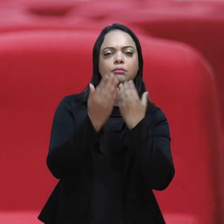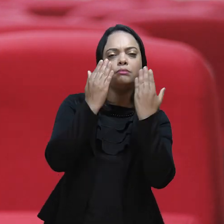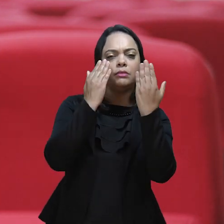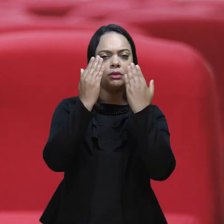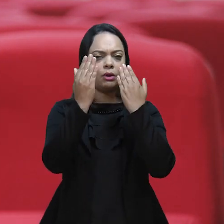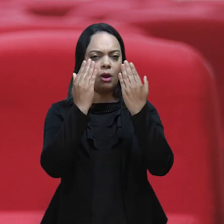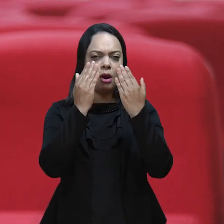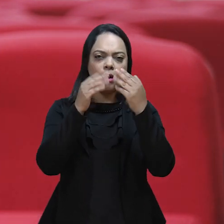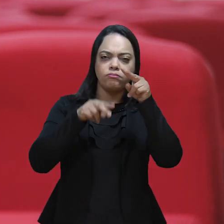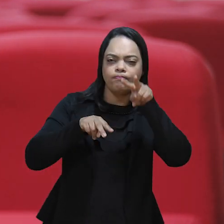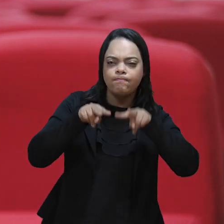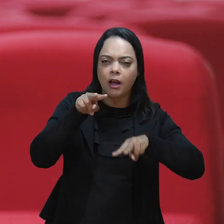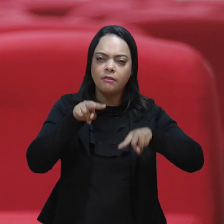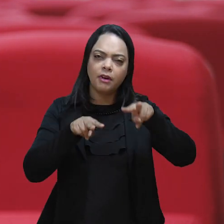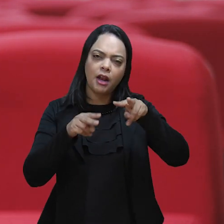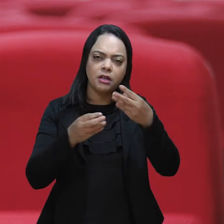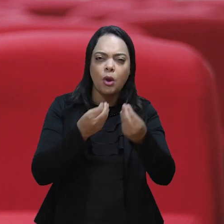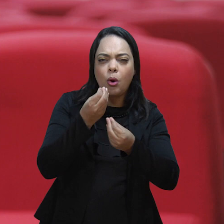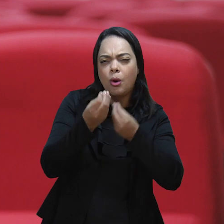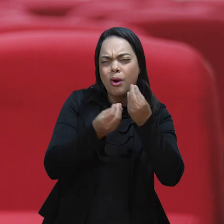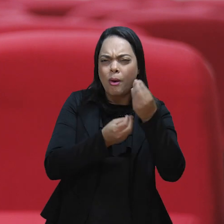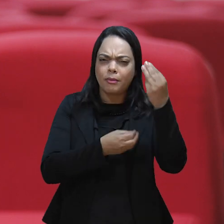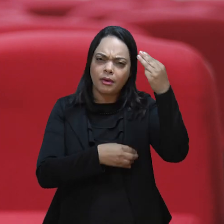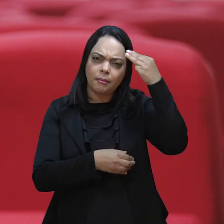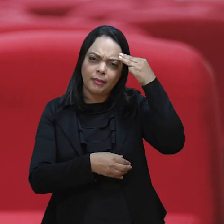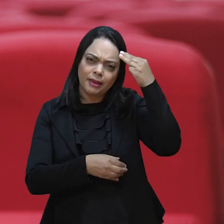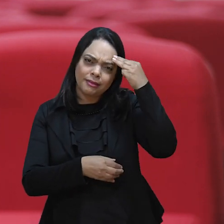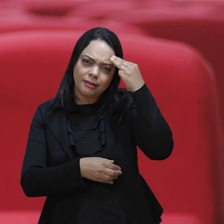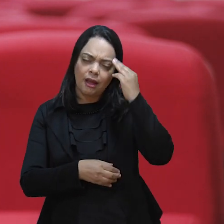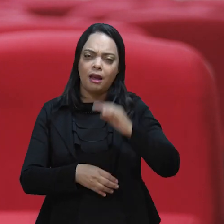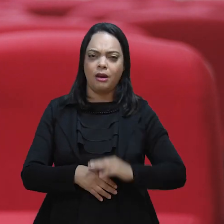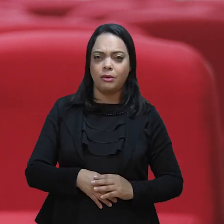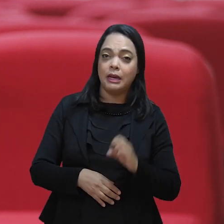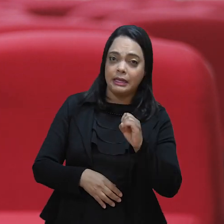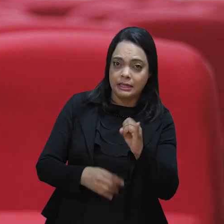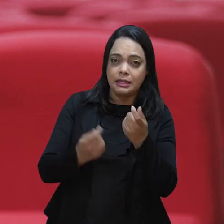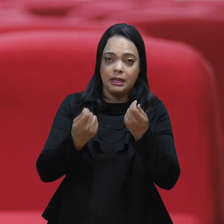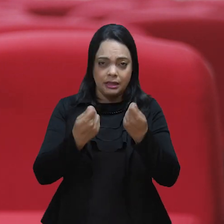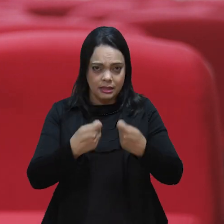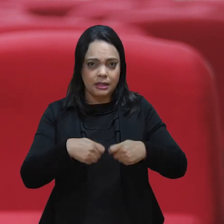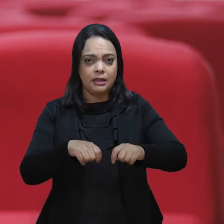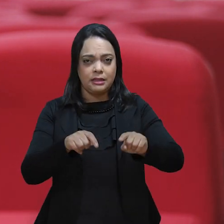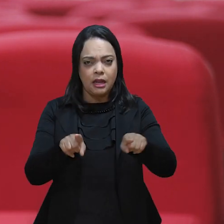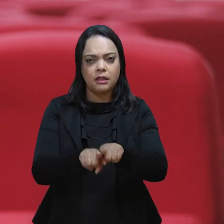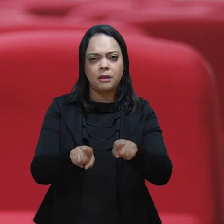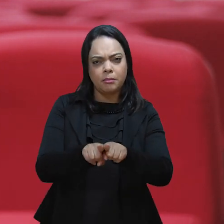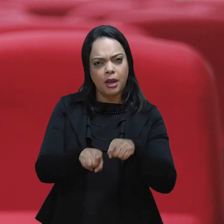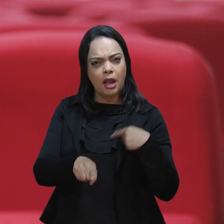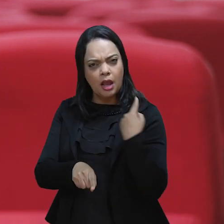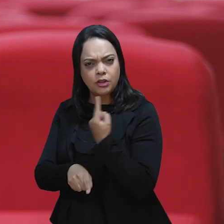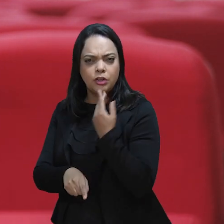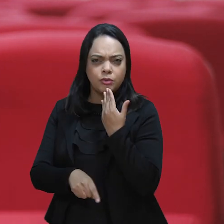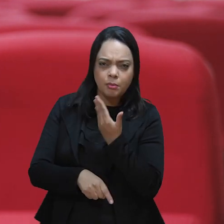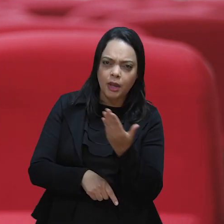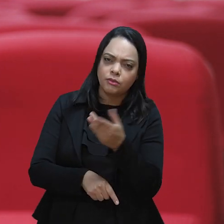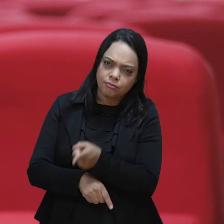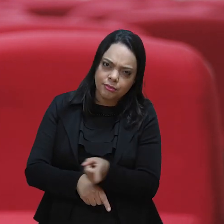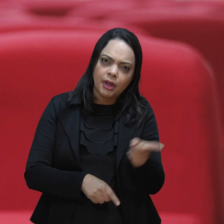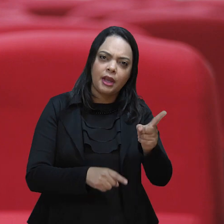psíquico, avaliação do estado mental. Quando é necessário, né, a gente faz o encaminhamento para a rede de